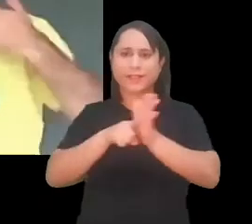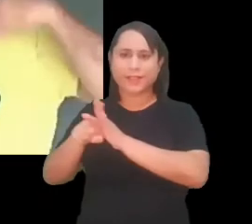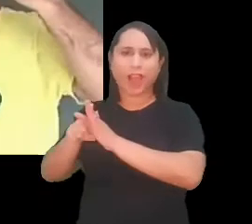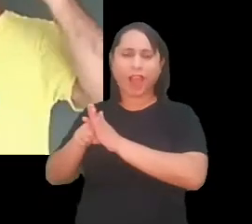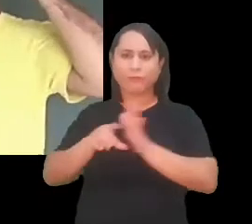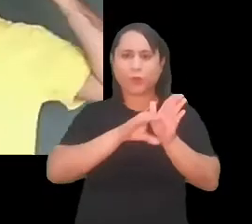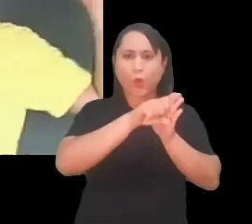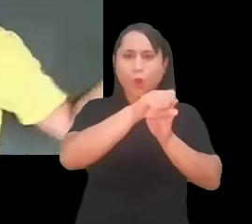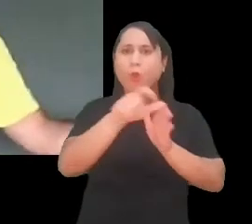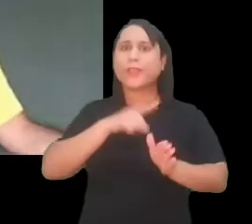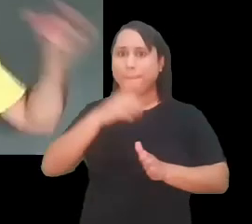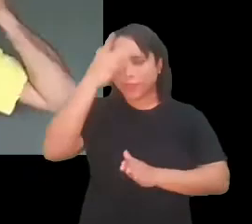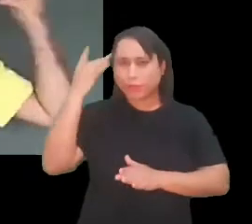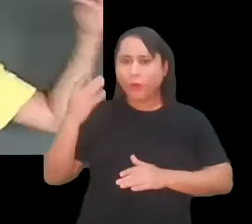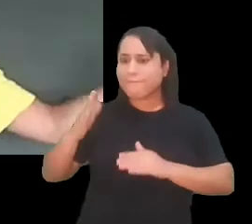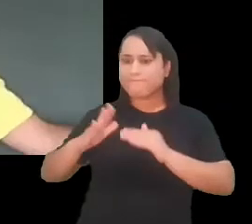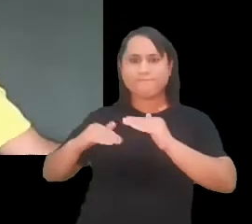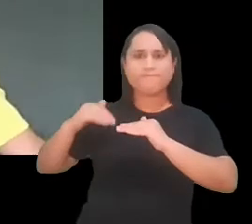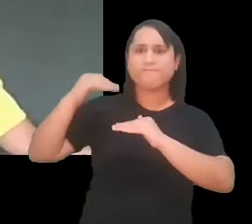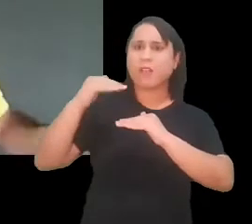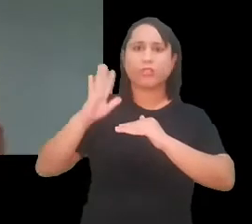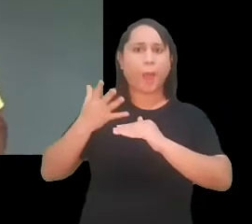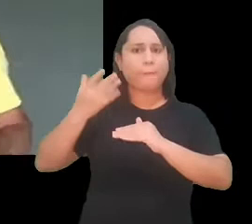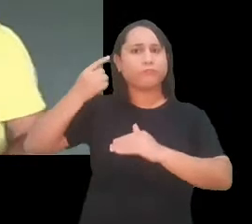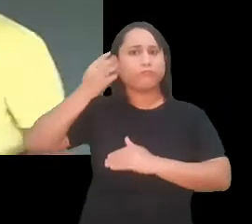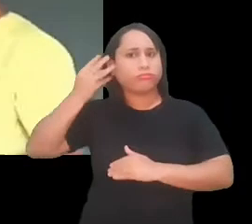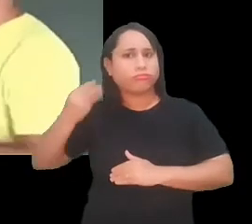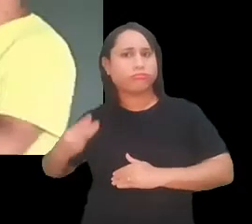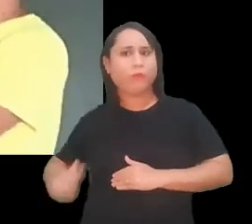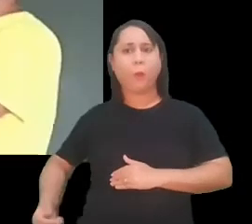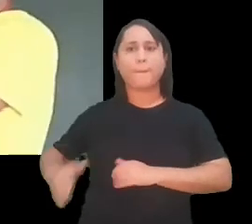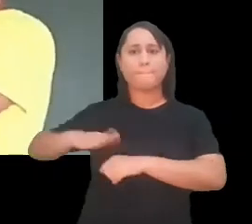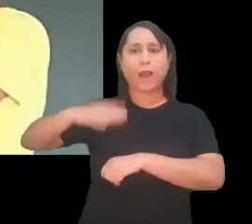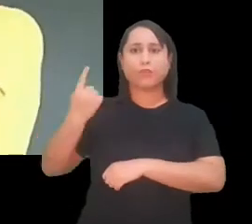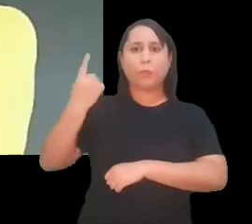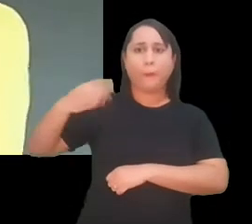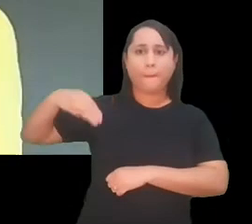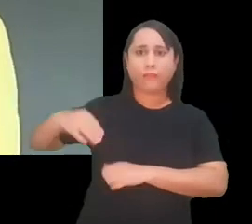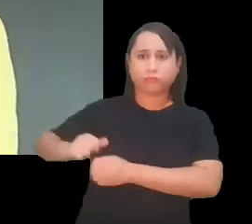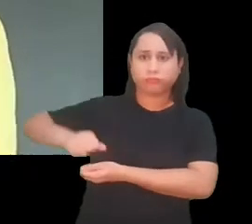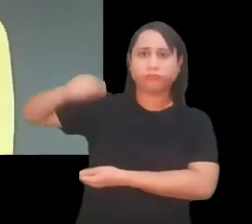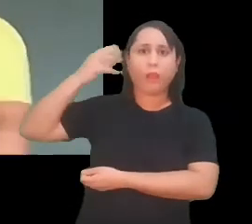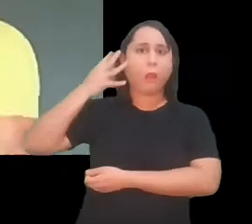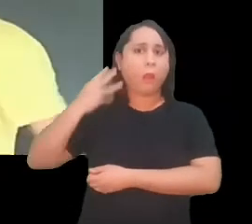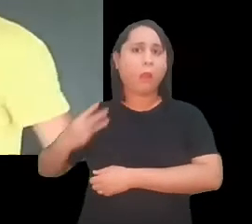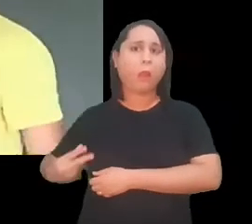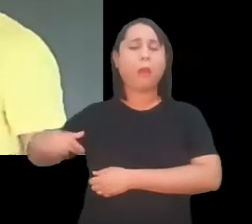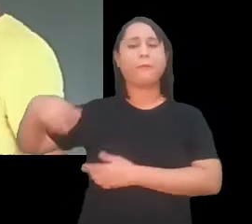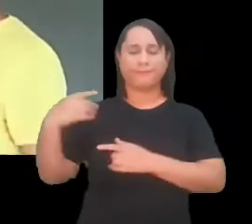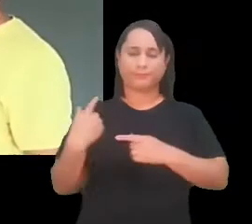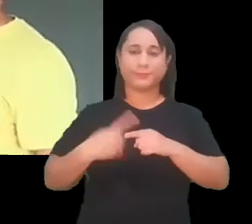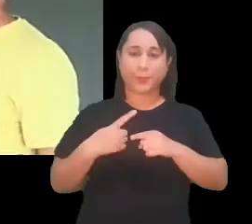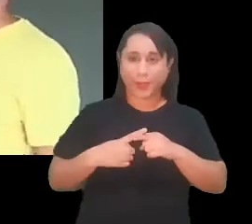que é recordista de pelos na orelha, que tem mais de 1 metro de pelo de orelha. Tá? Isso é por causa de uma herança chamada de hipertricose